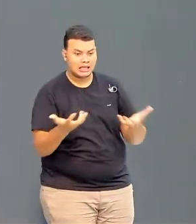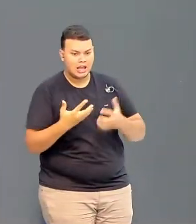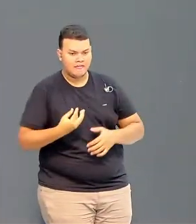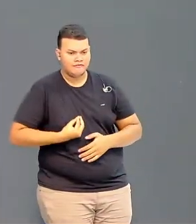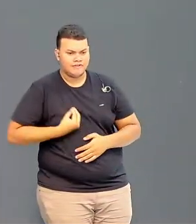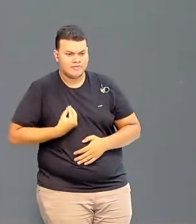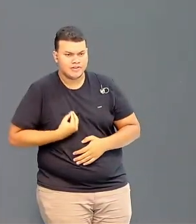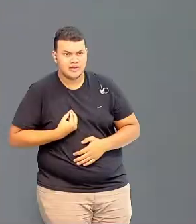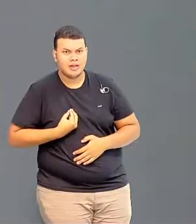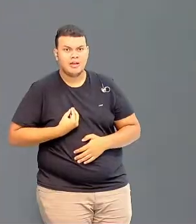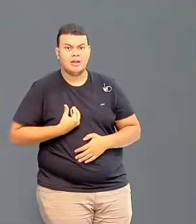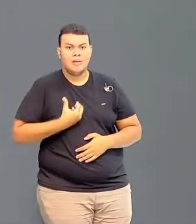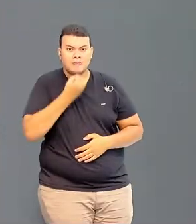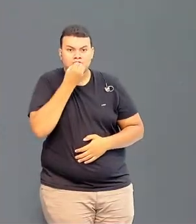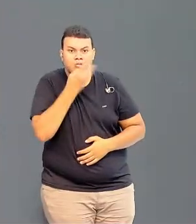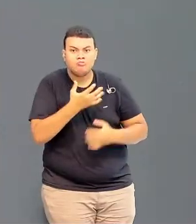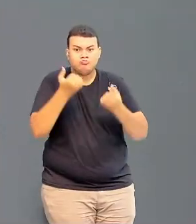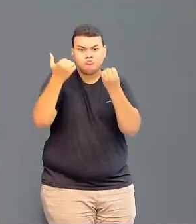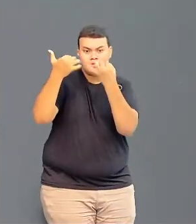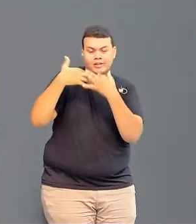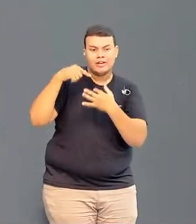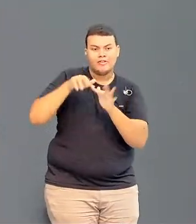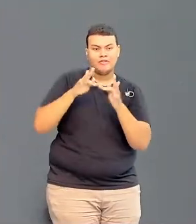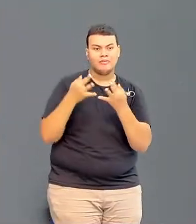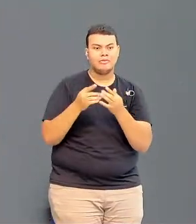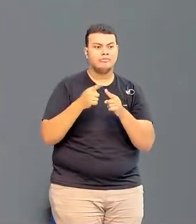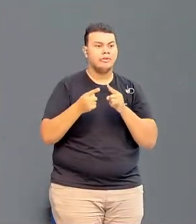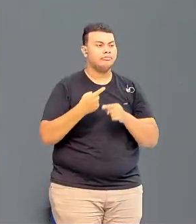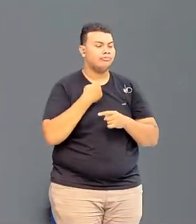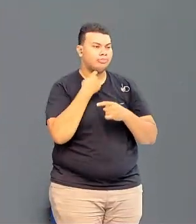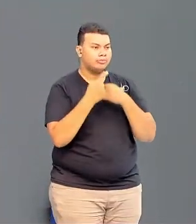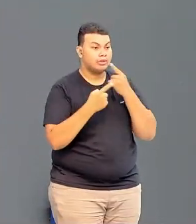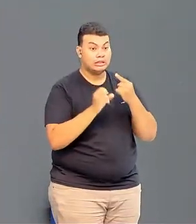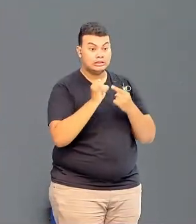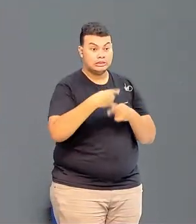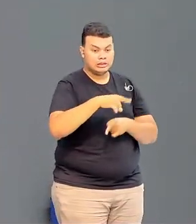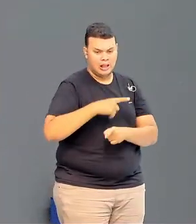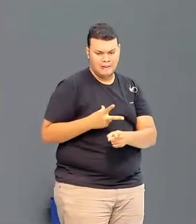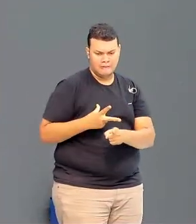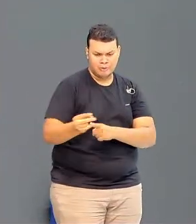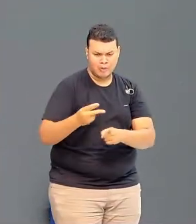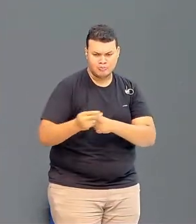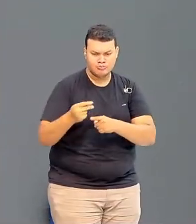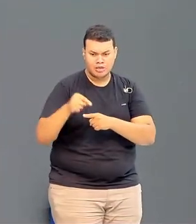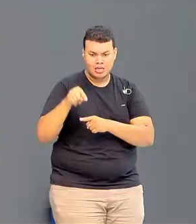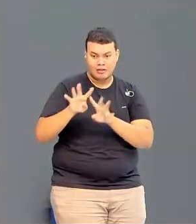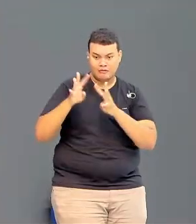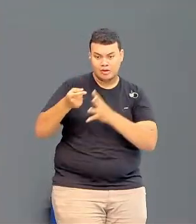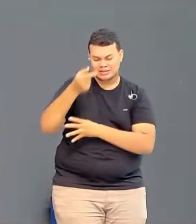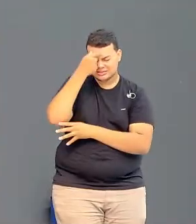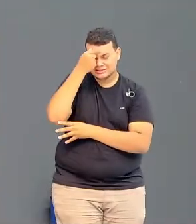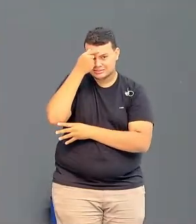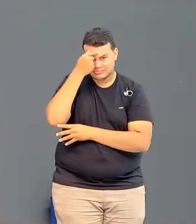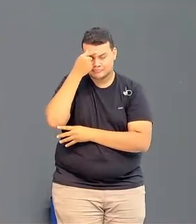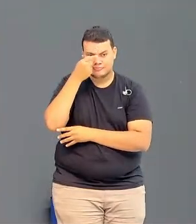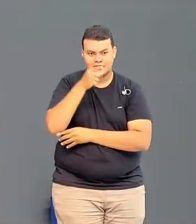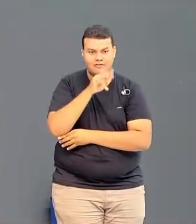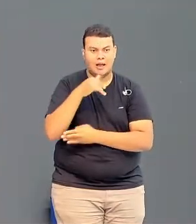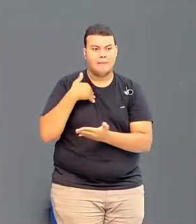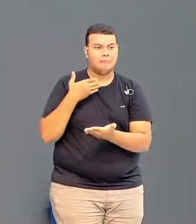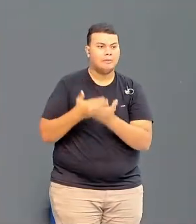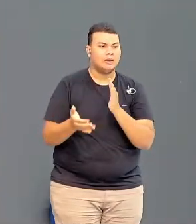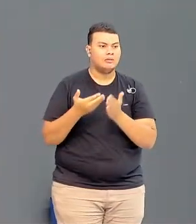bênção da família, mas você não consegue. Enquanto você não vencer essa fortaleza, olhe para mim, você vai perder essa